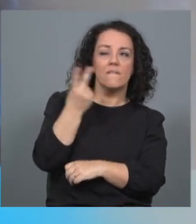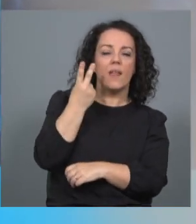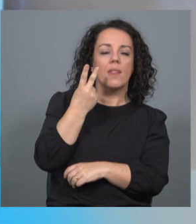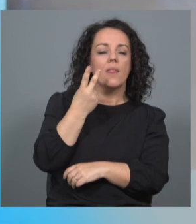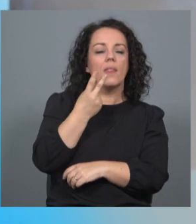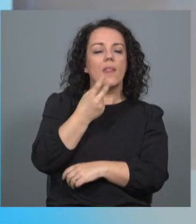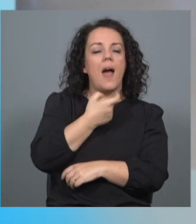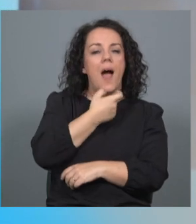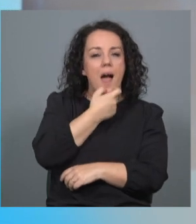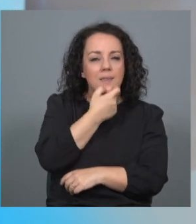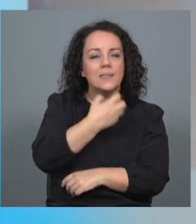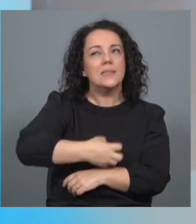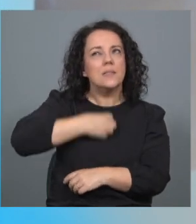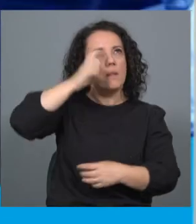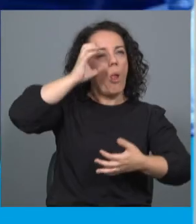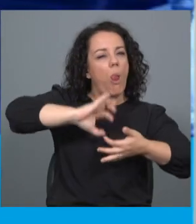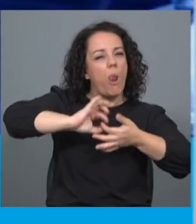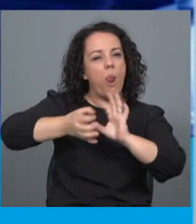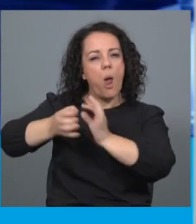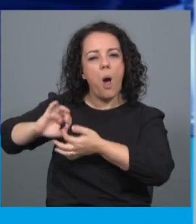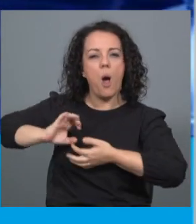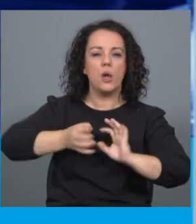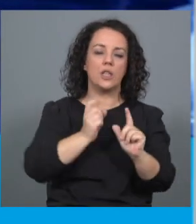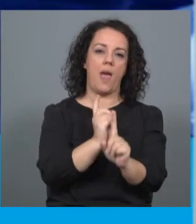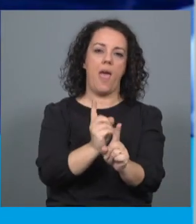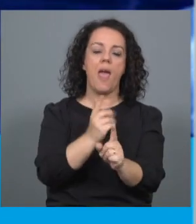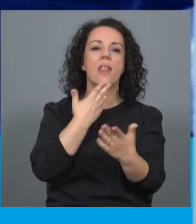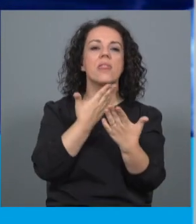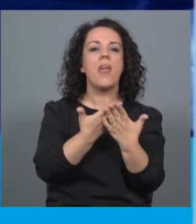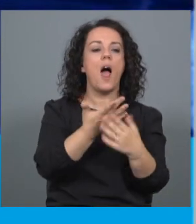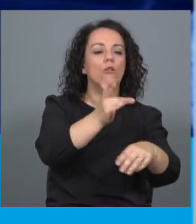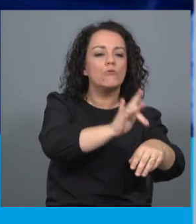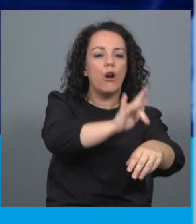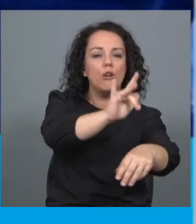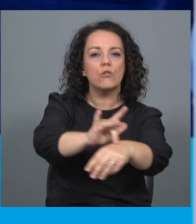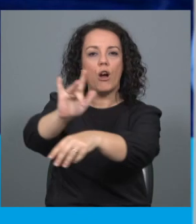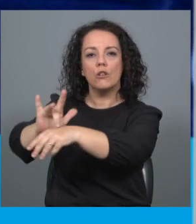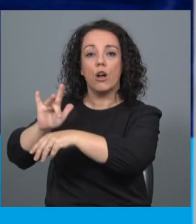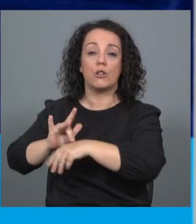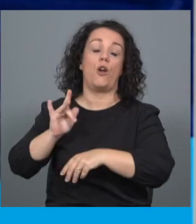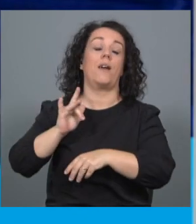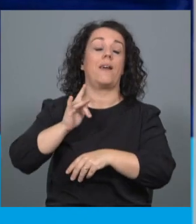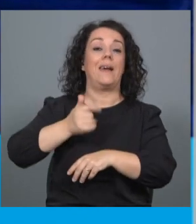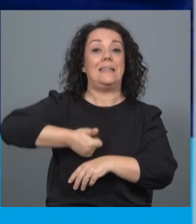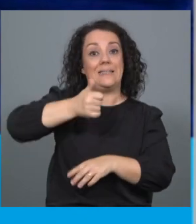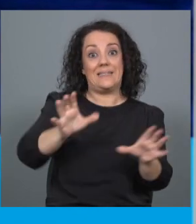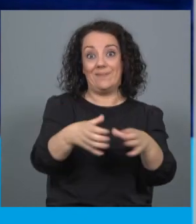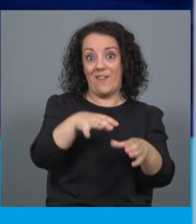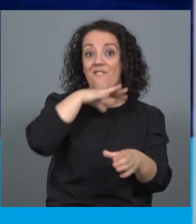dimensão. E é nessa perspectiva que fomos tocando e tocamos particularmente as famílias, porque não